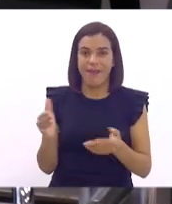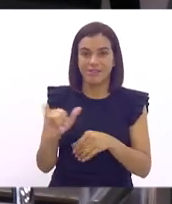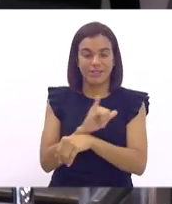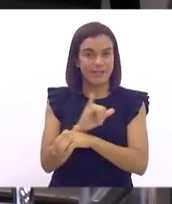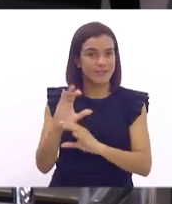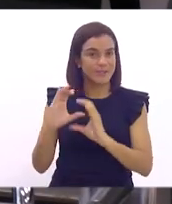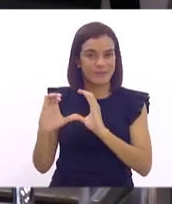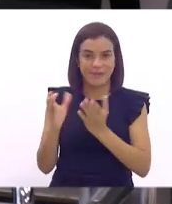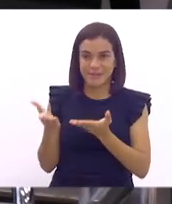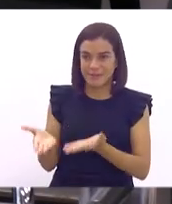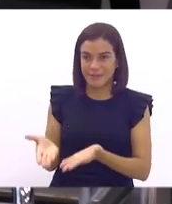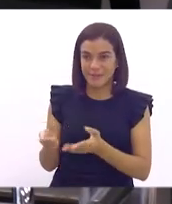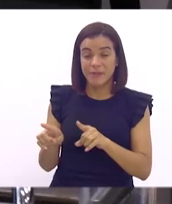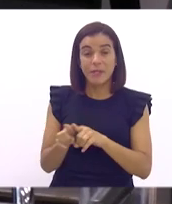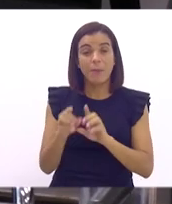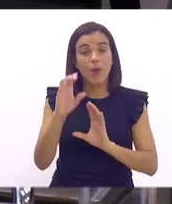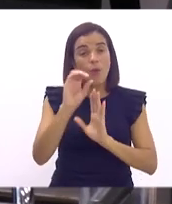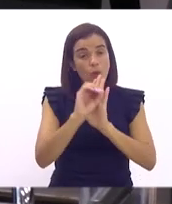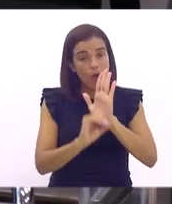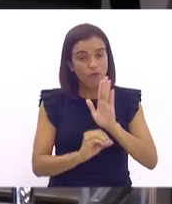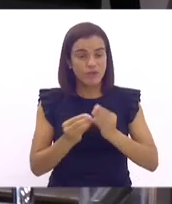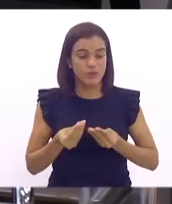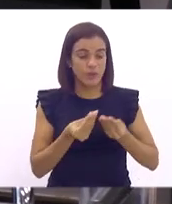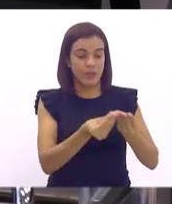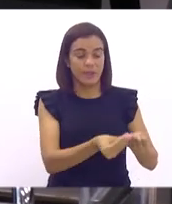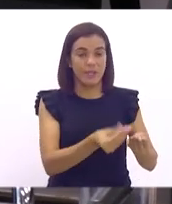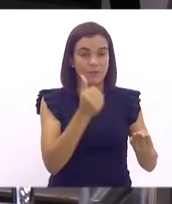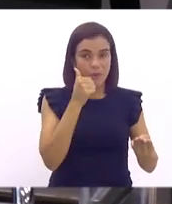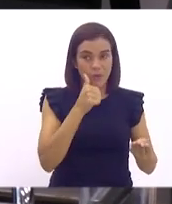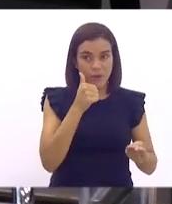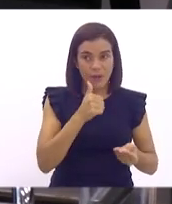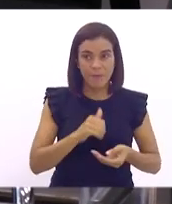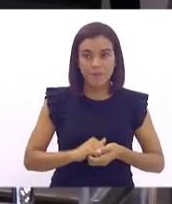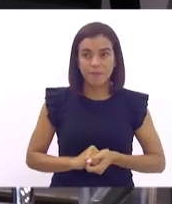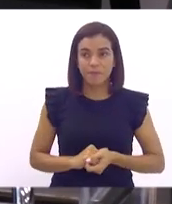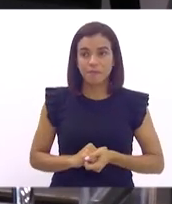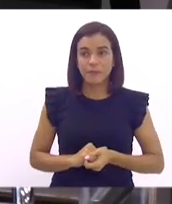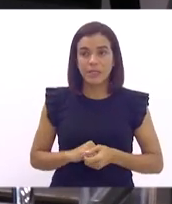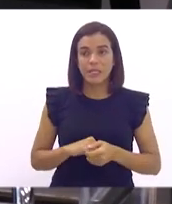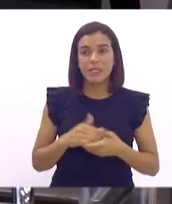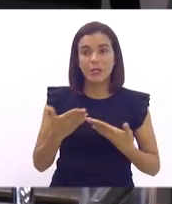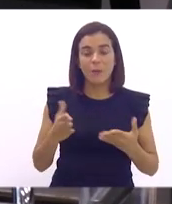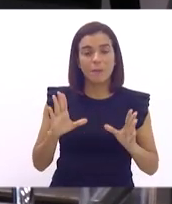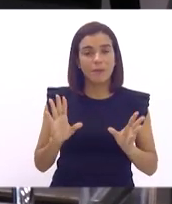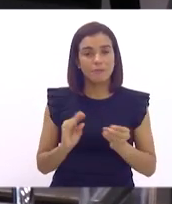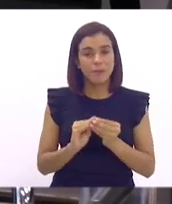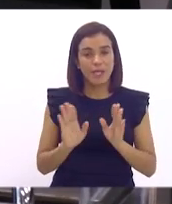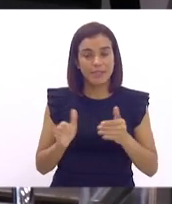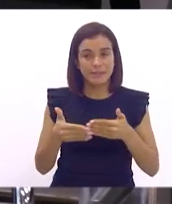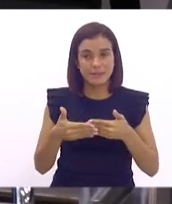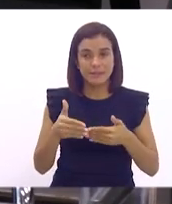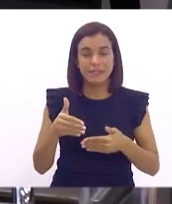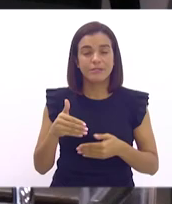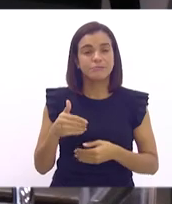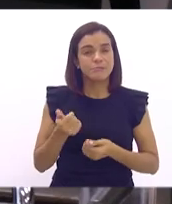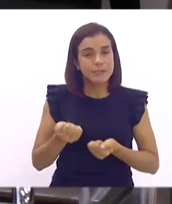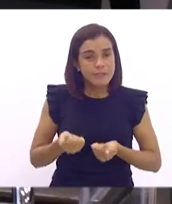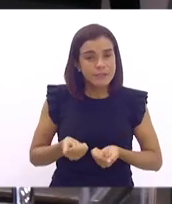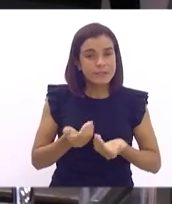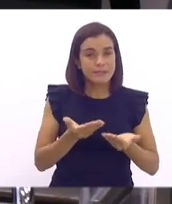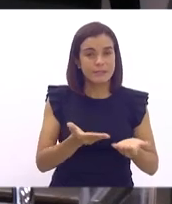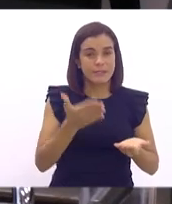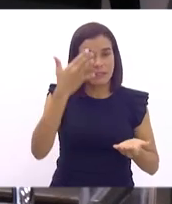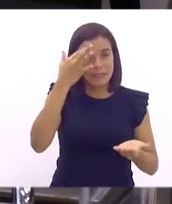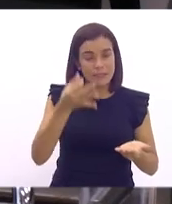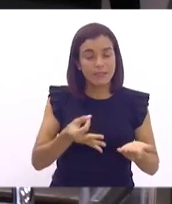ofício é a própria mulher que leva. E já para encerrar, né, eu acho que a gente precisa conceber que